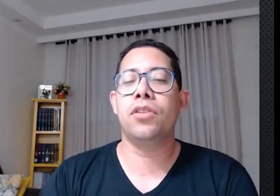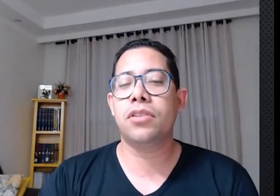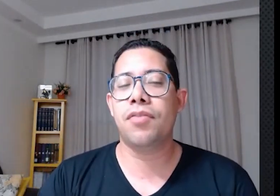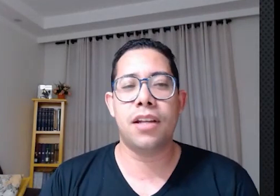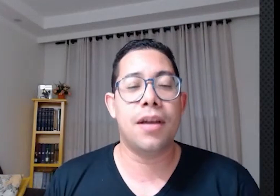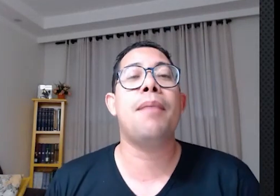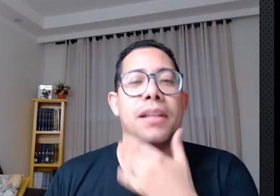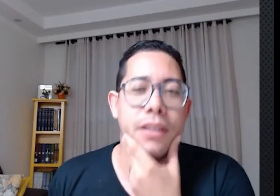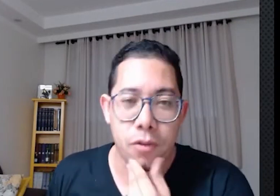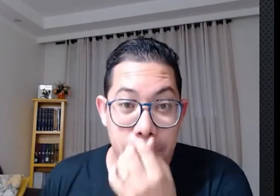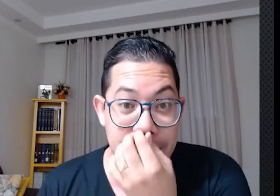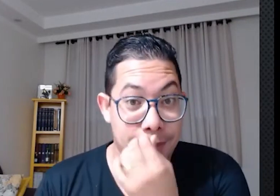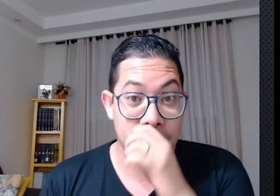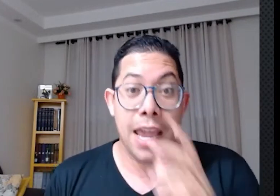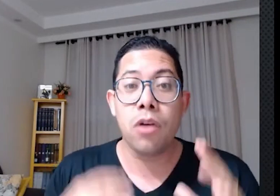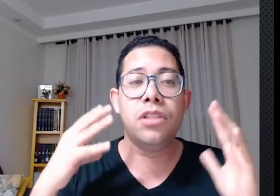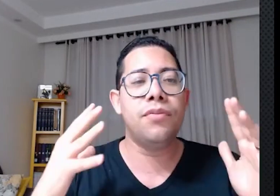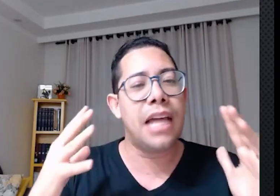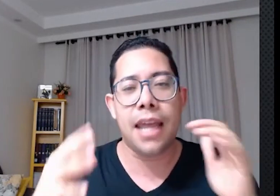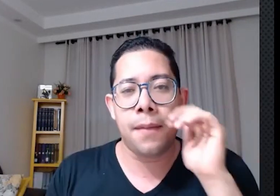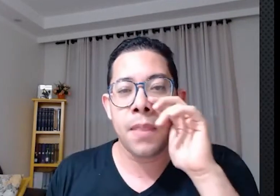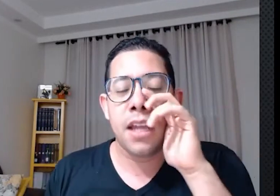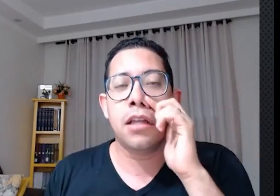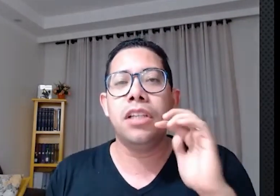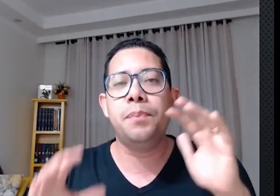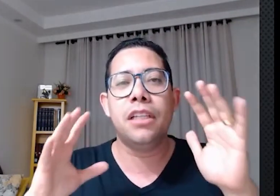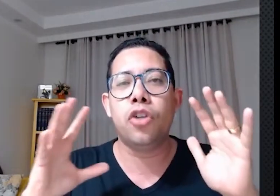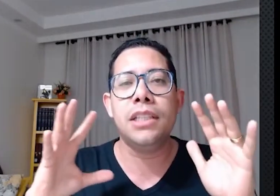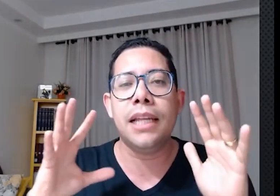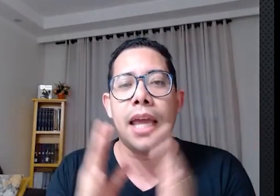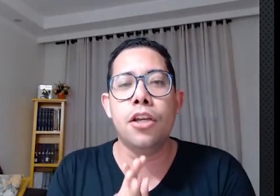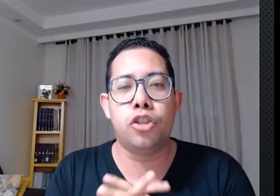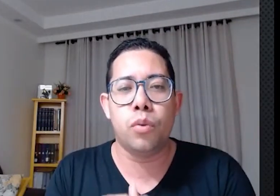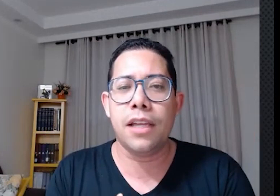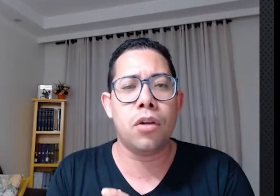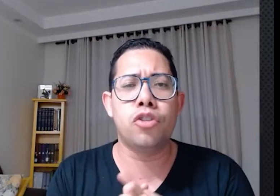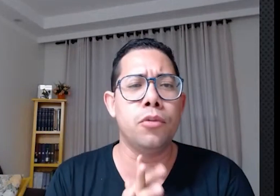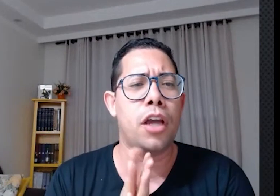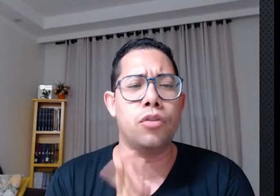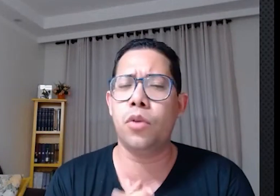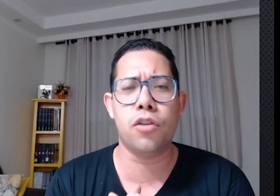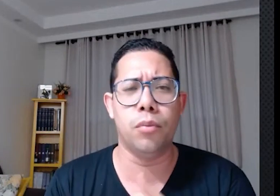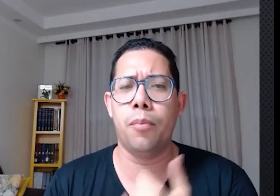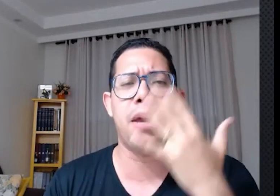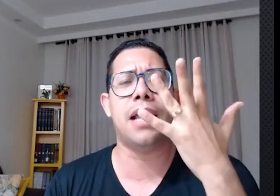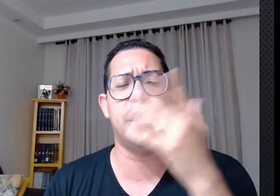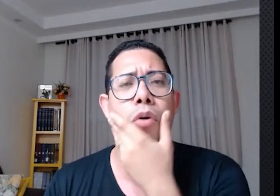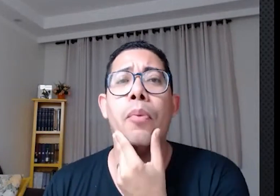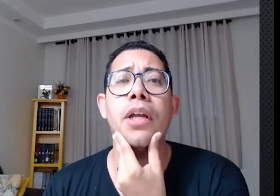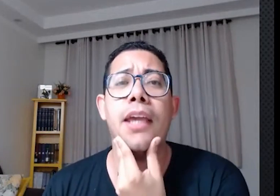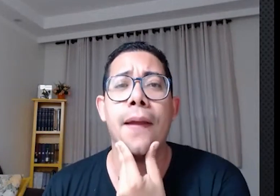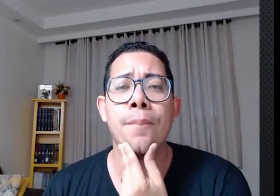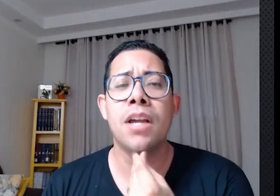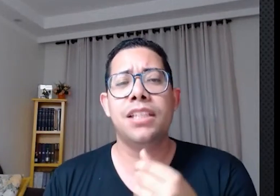Ai, meu Deus, o que eu tava falando? Ah, Pentateuco. Beleza. É os livros da lei. Então você precisa só entender isso. Esse é o resumo do resumo do resumo.